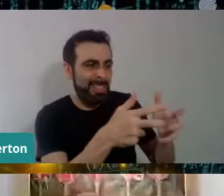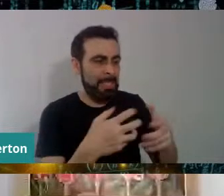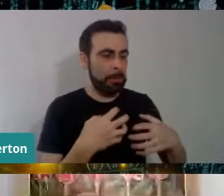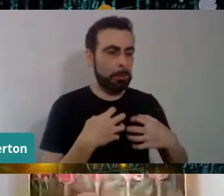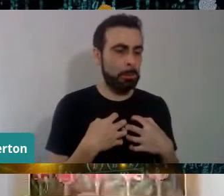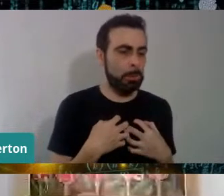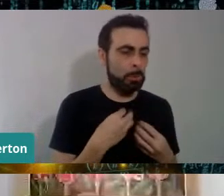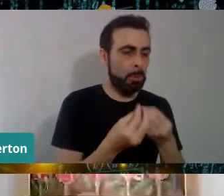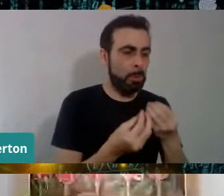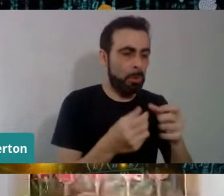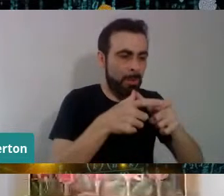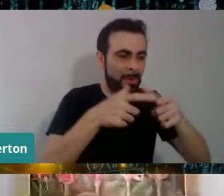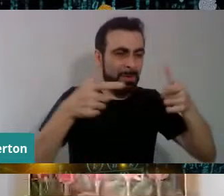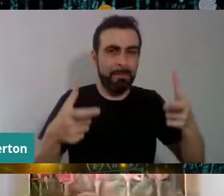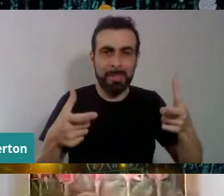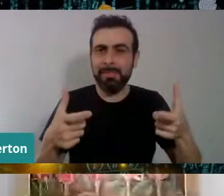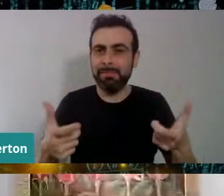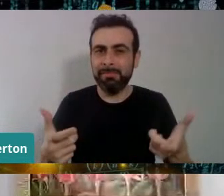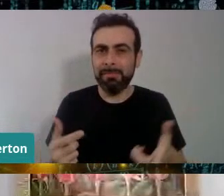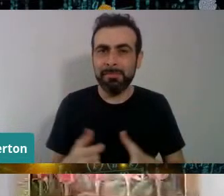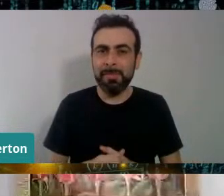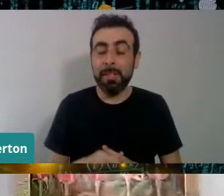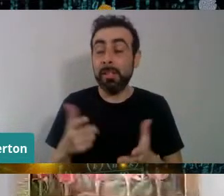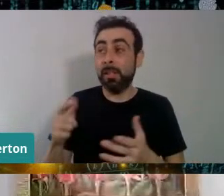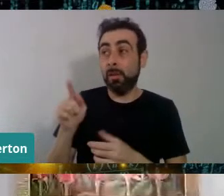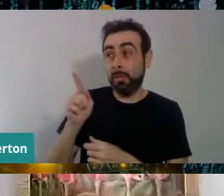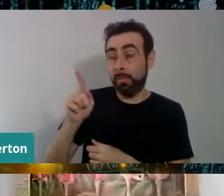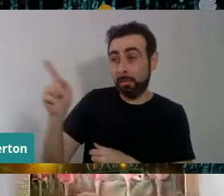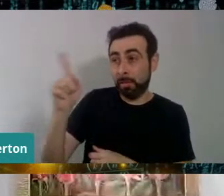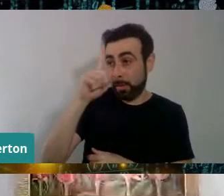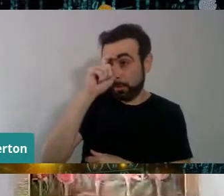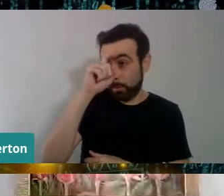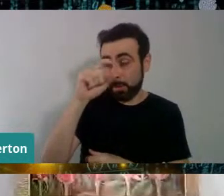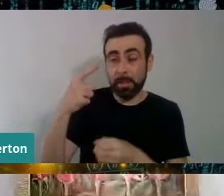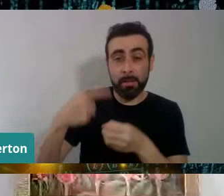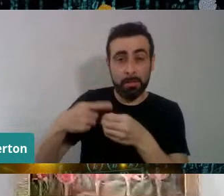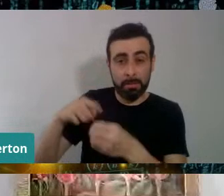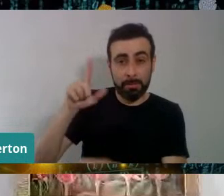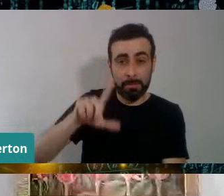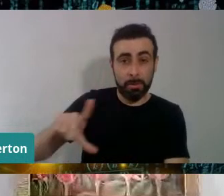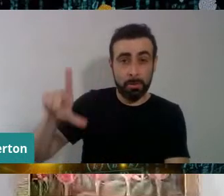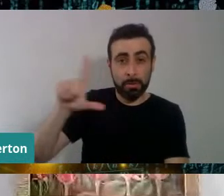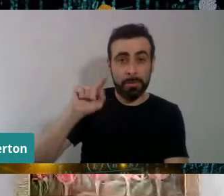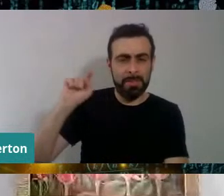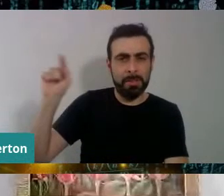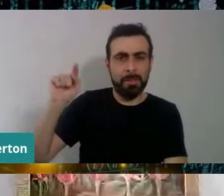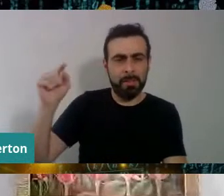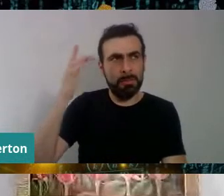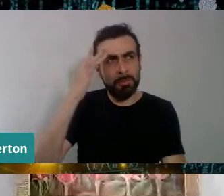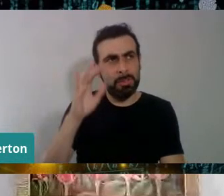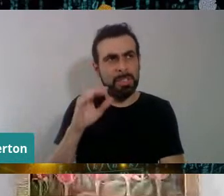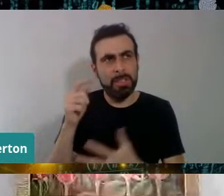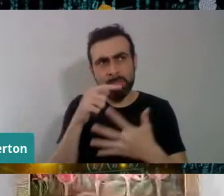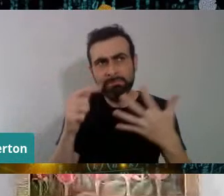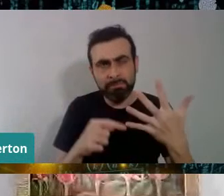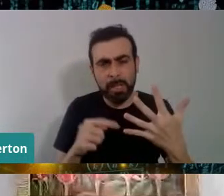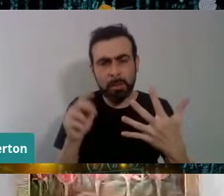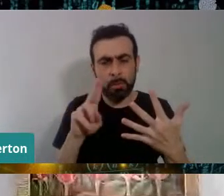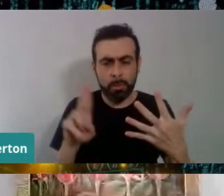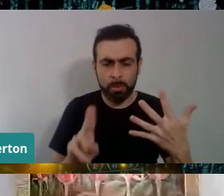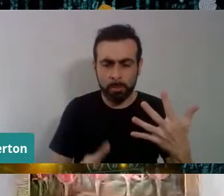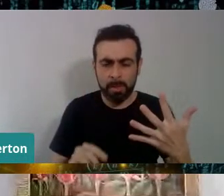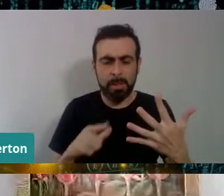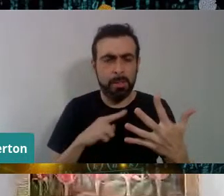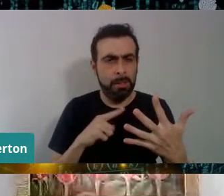lá em Londrina, no hospital, nós fomos lá, eu, você, o Kiko, eu não sei se não lembro se o Cog estava, e nós tínhamos